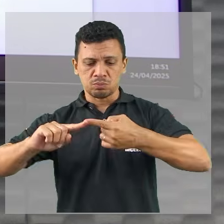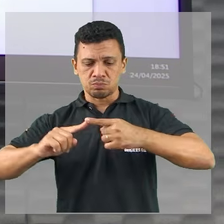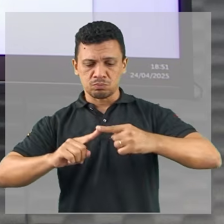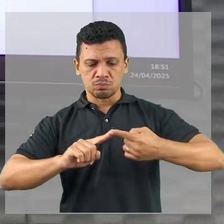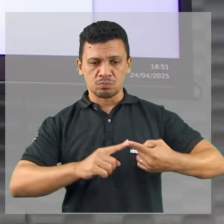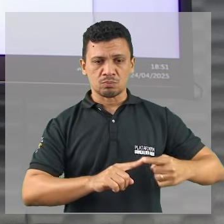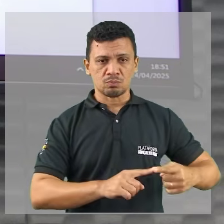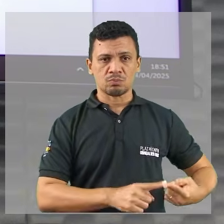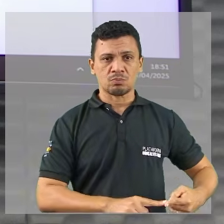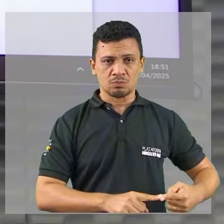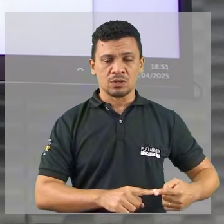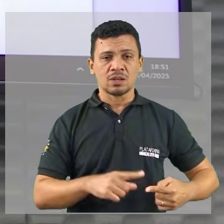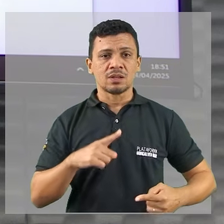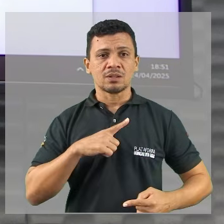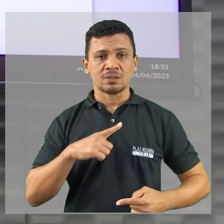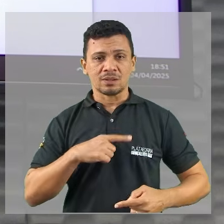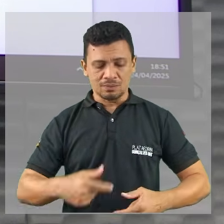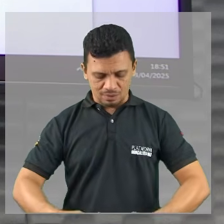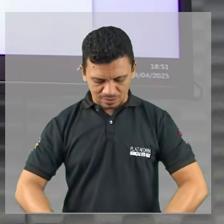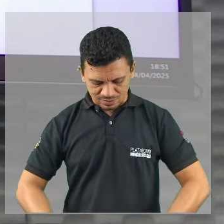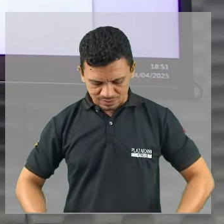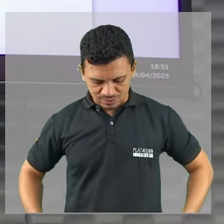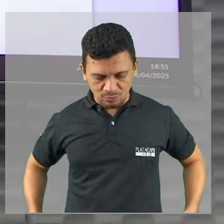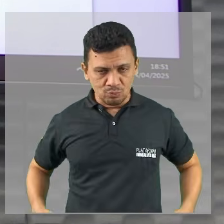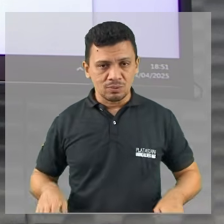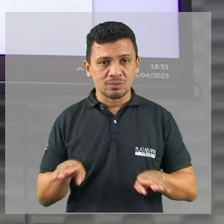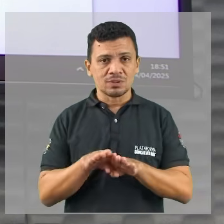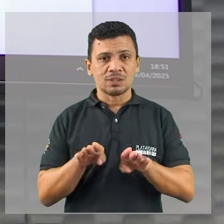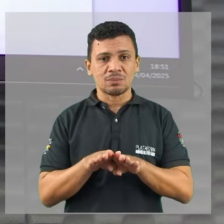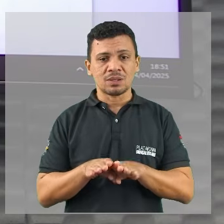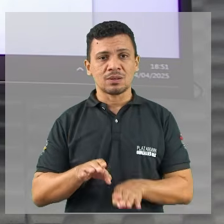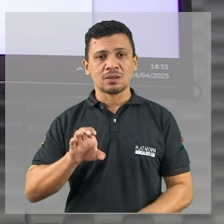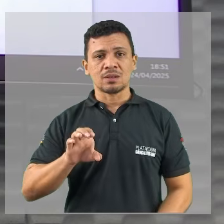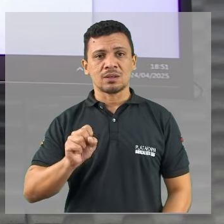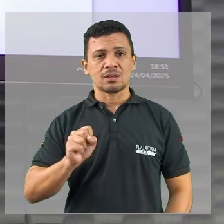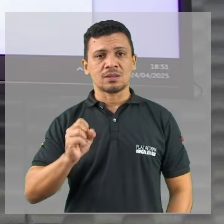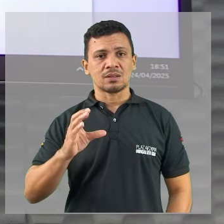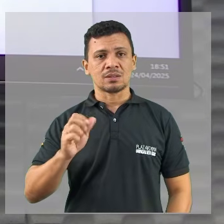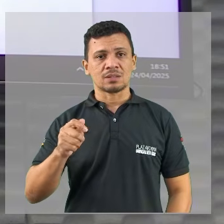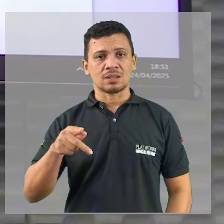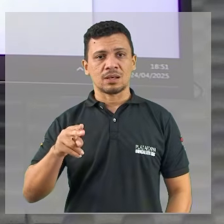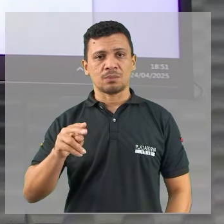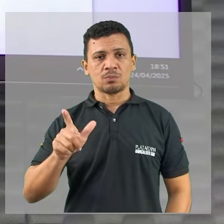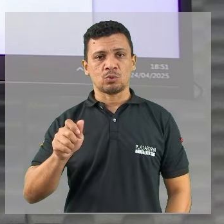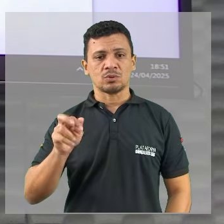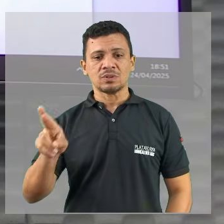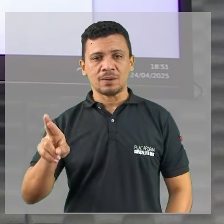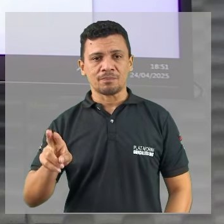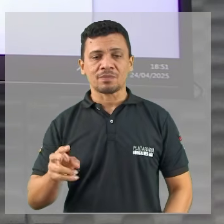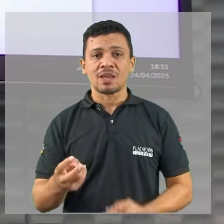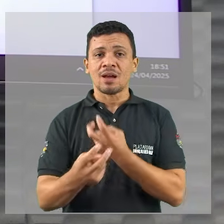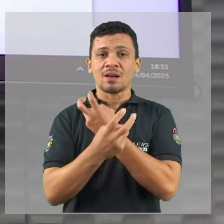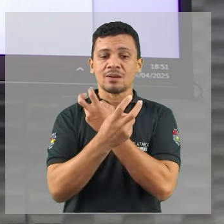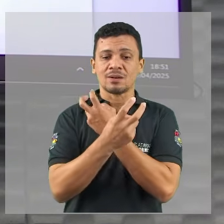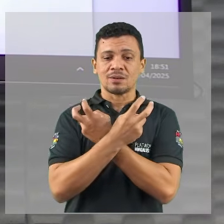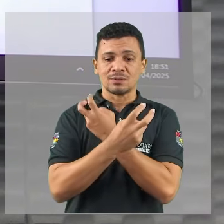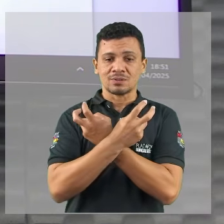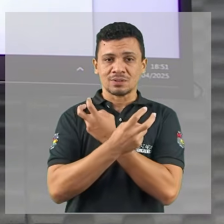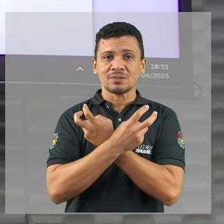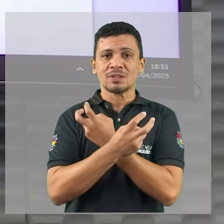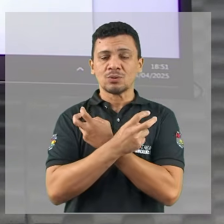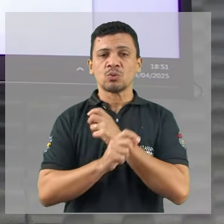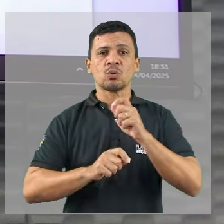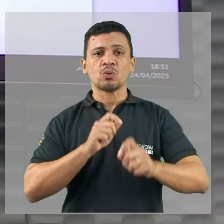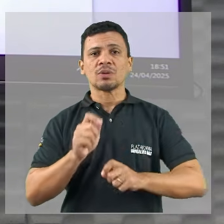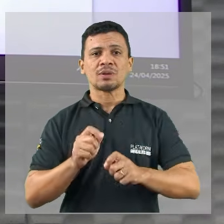cintura pélvica quanto a cintura escapular. Então esse seria o nosso esqueleto apendicular. Se a gente